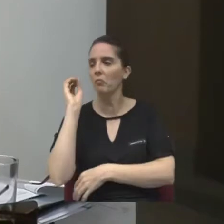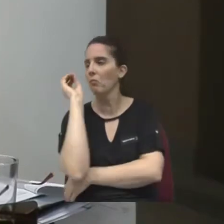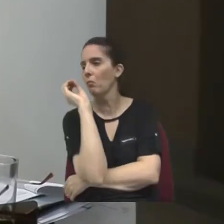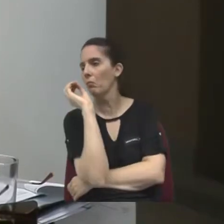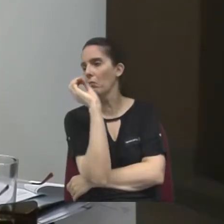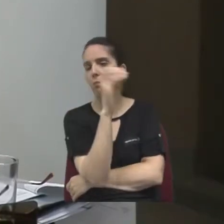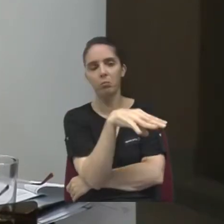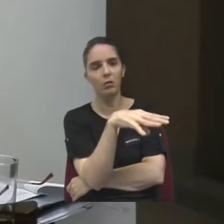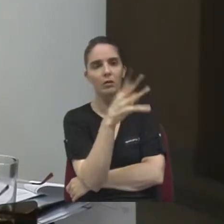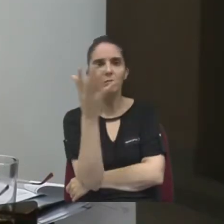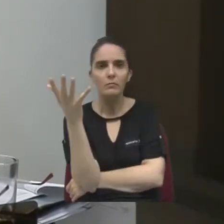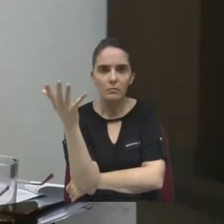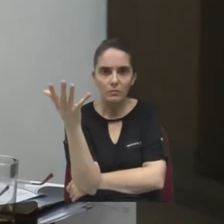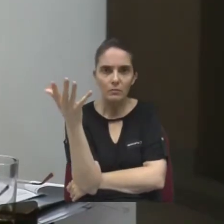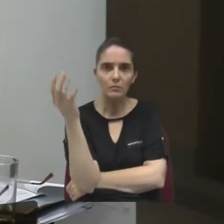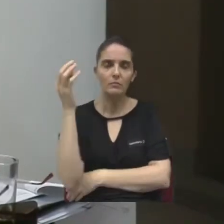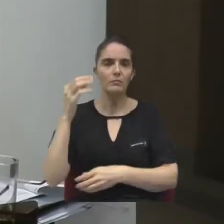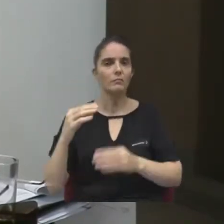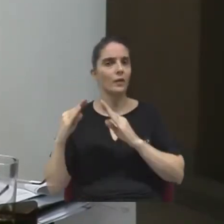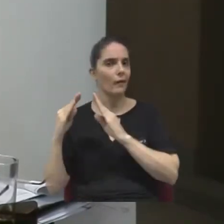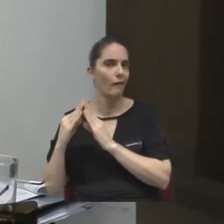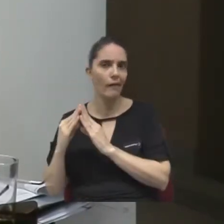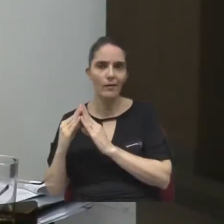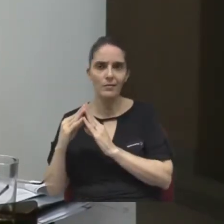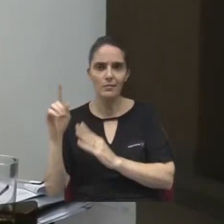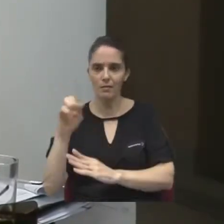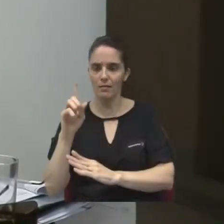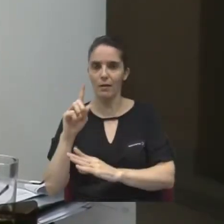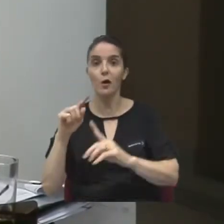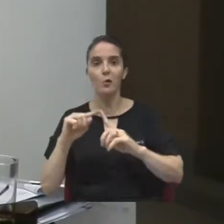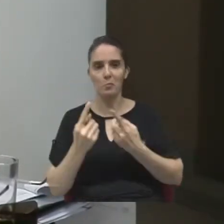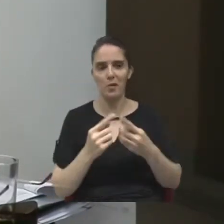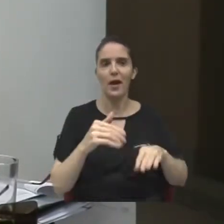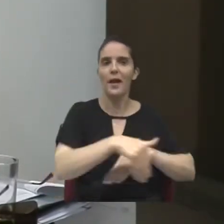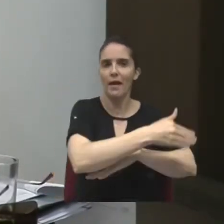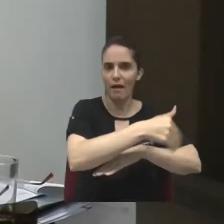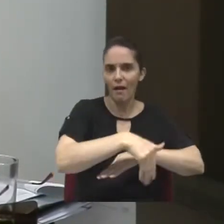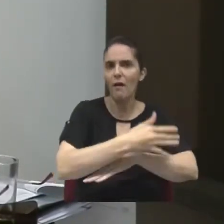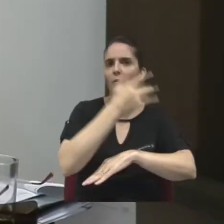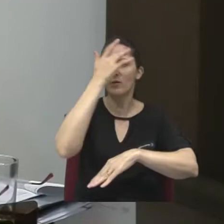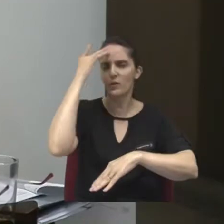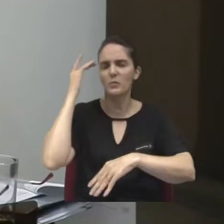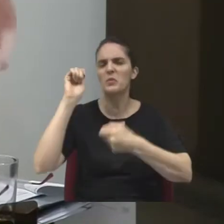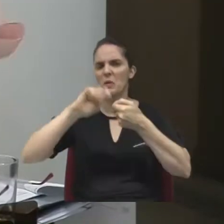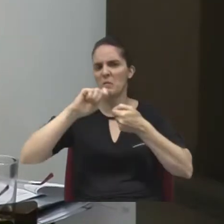de limpeza. Não fazemos isso em casa, mas parece que a rua, as pessoas